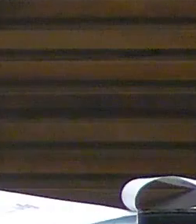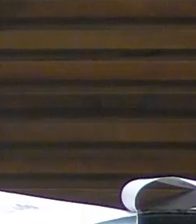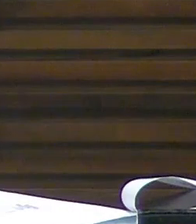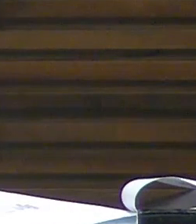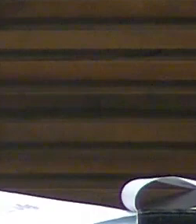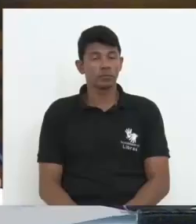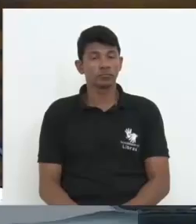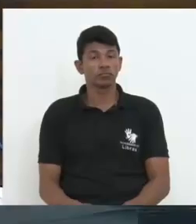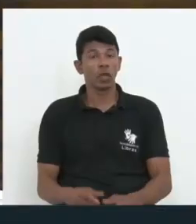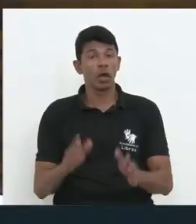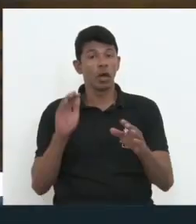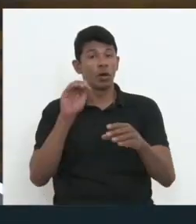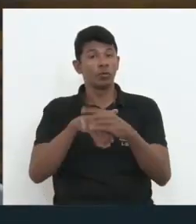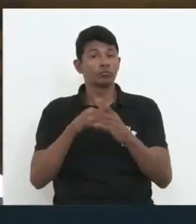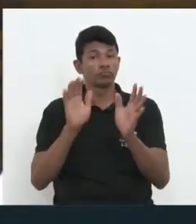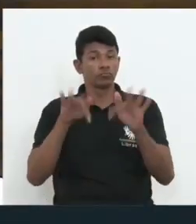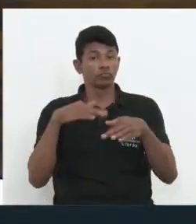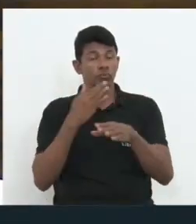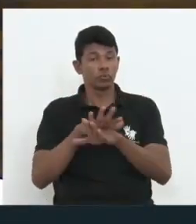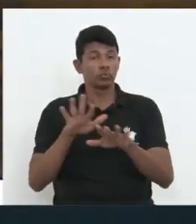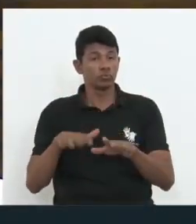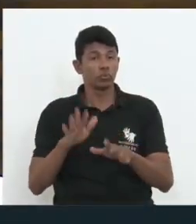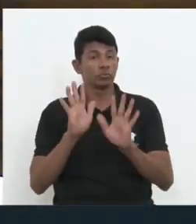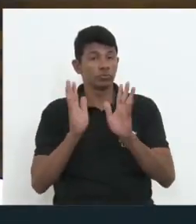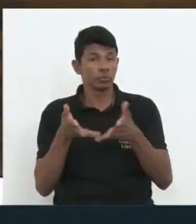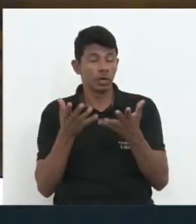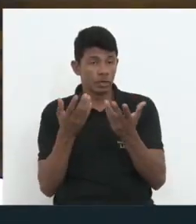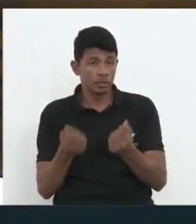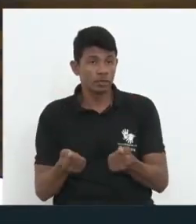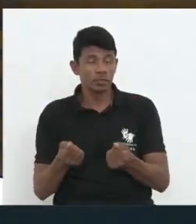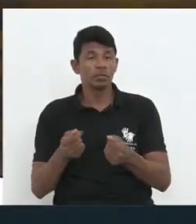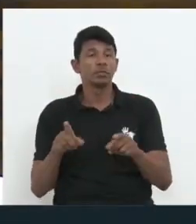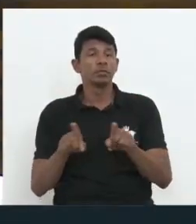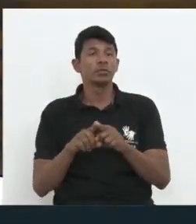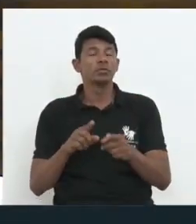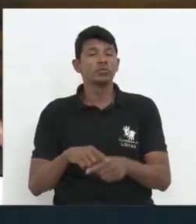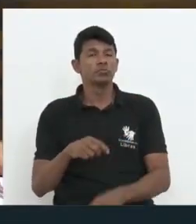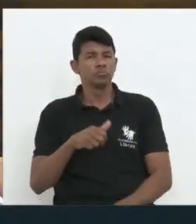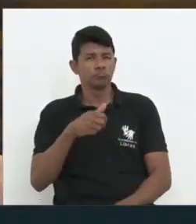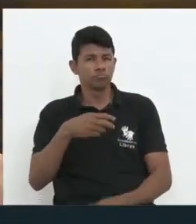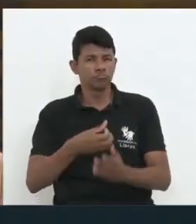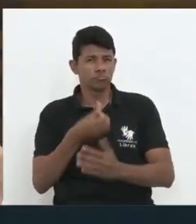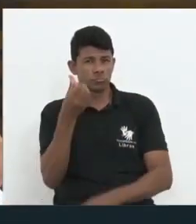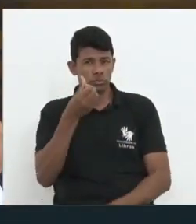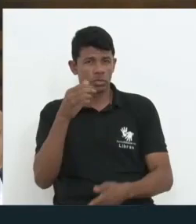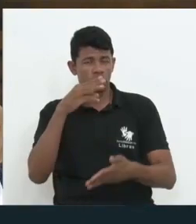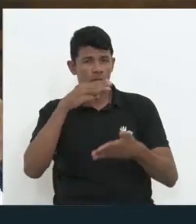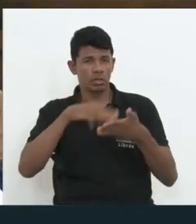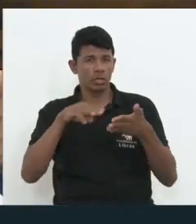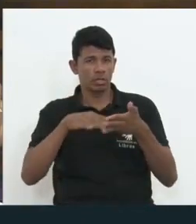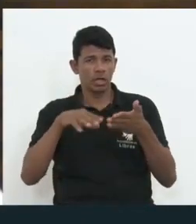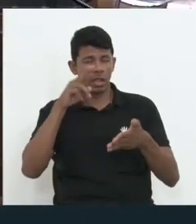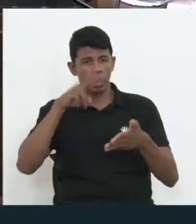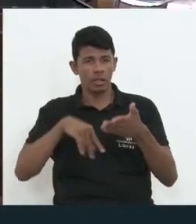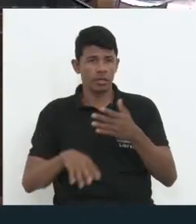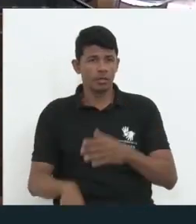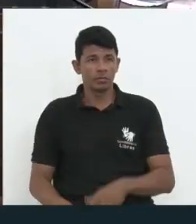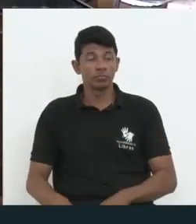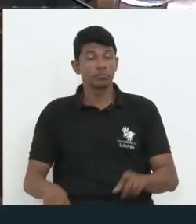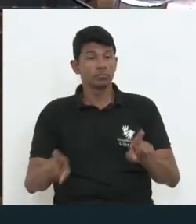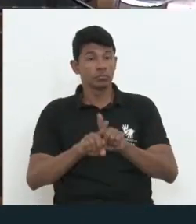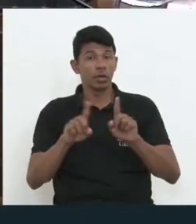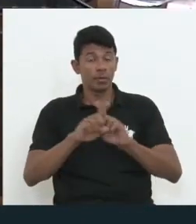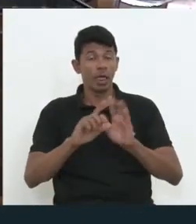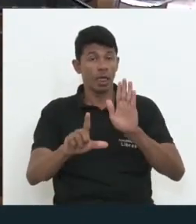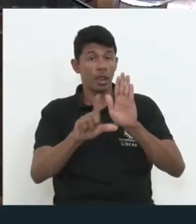Encerrada a votação, consideradas comissões. Item 6º ao senhor secretário para leitura. Leitura e deliberação do projeto de